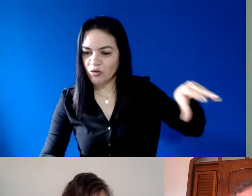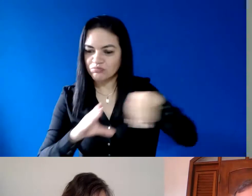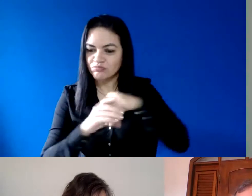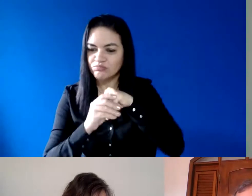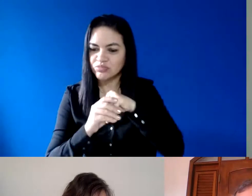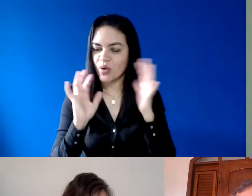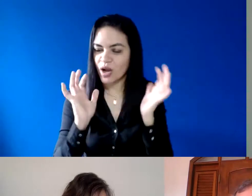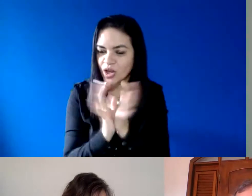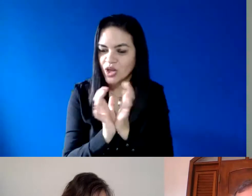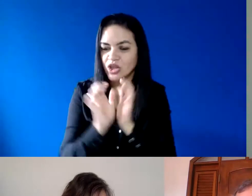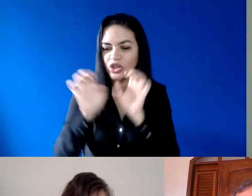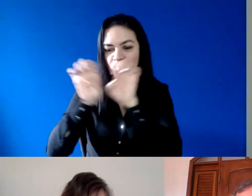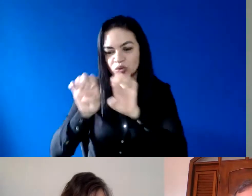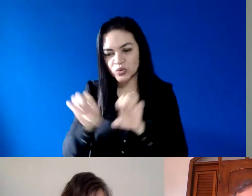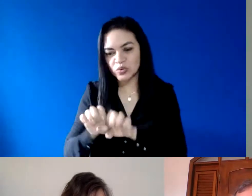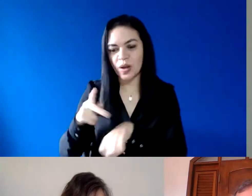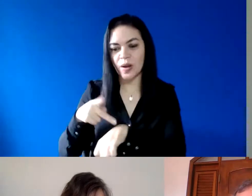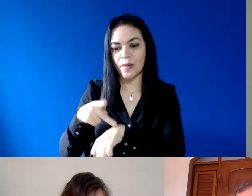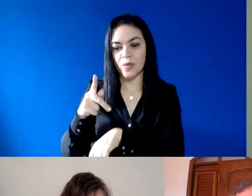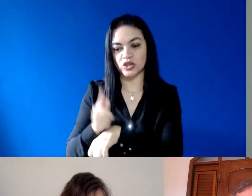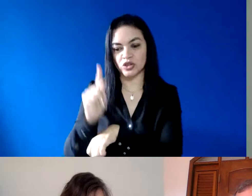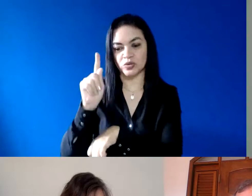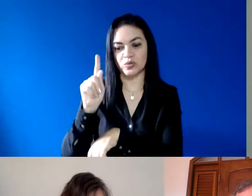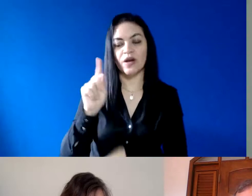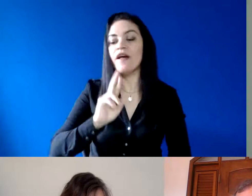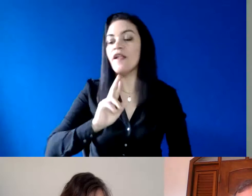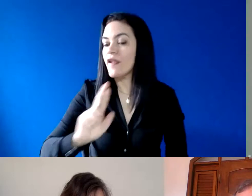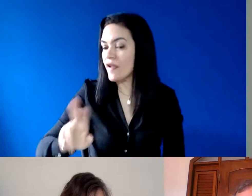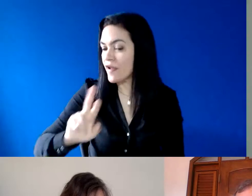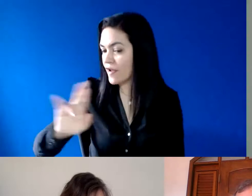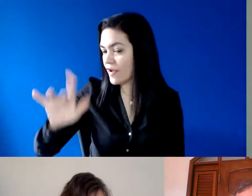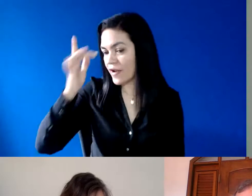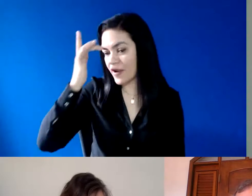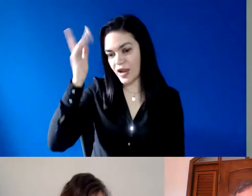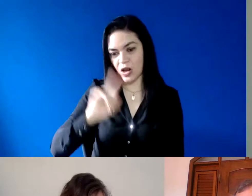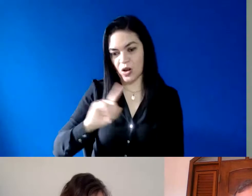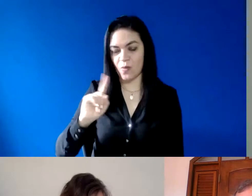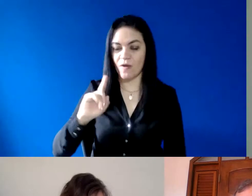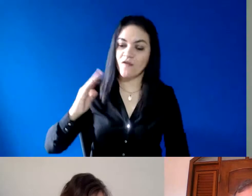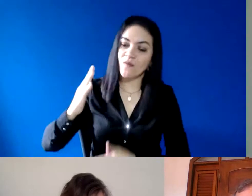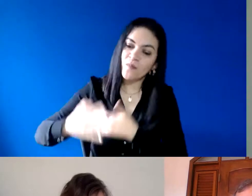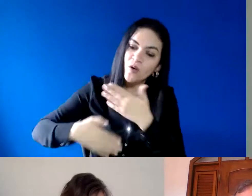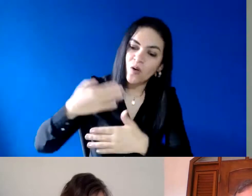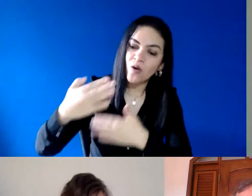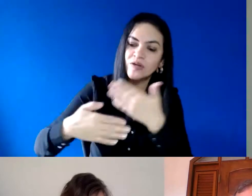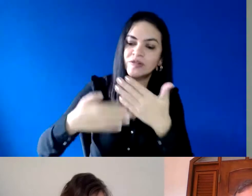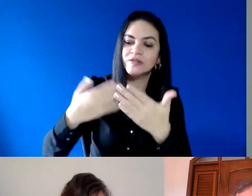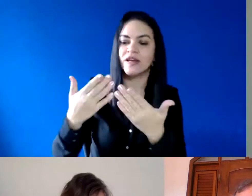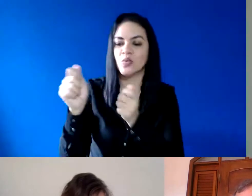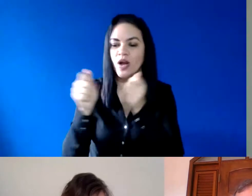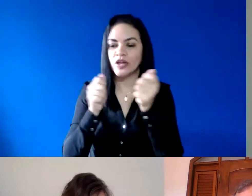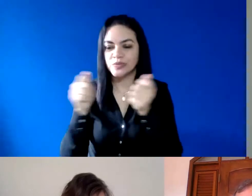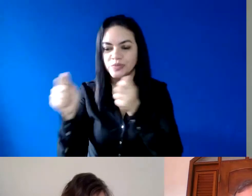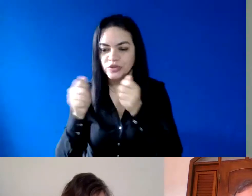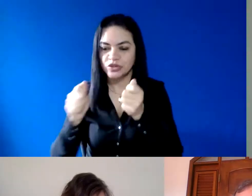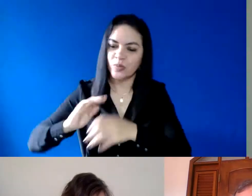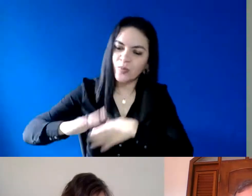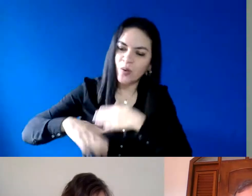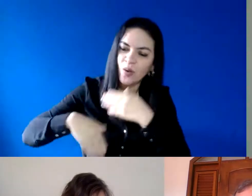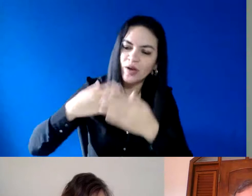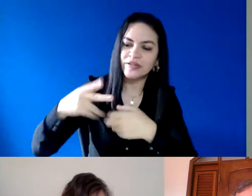estruturar uma pós-graduação. Ela não é fácil, né? O processo administrativo, o processo